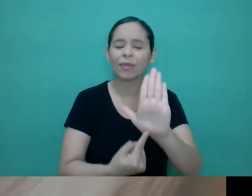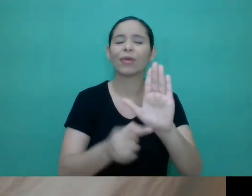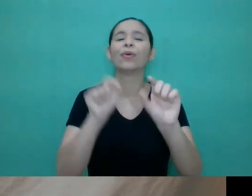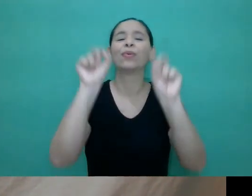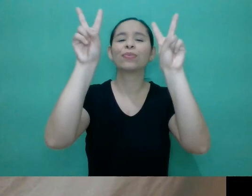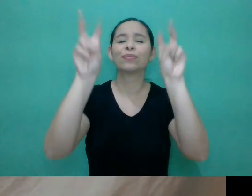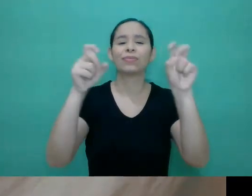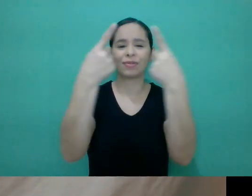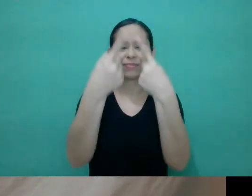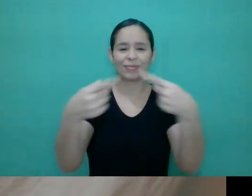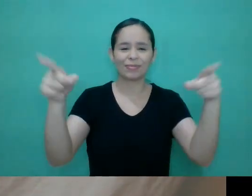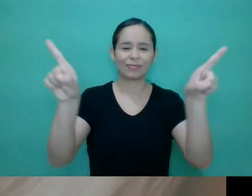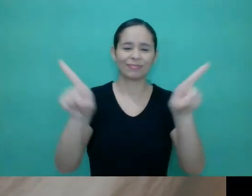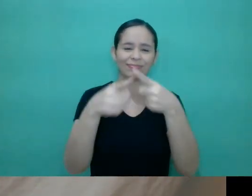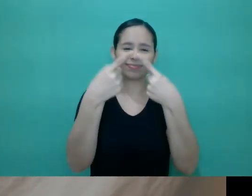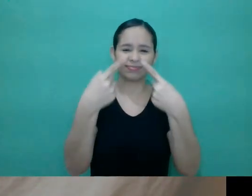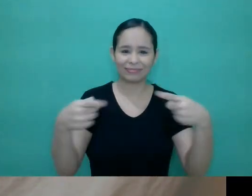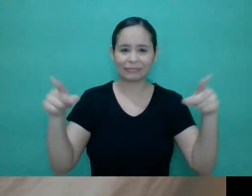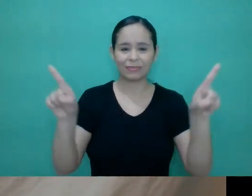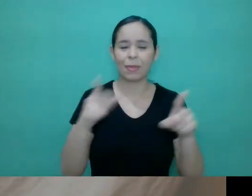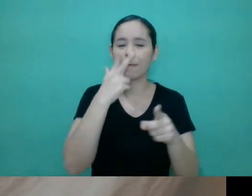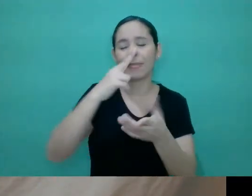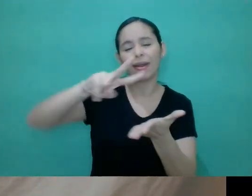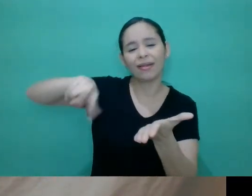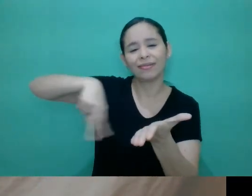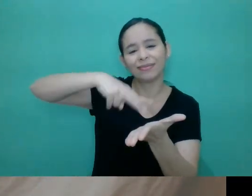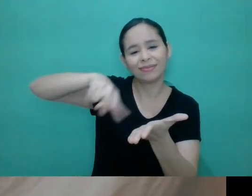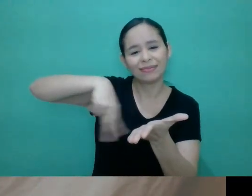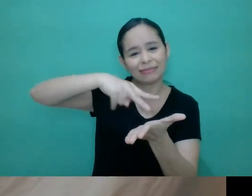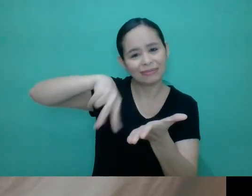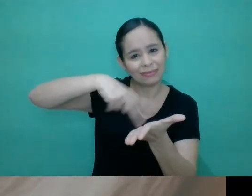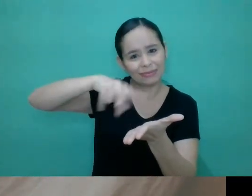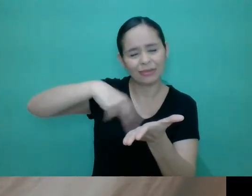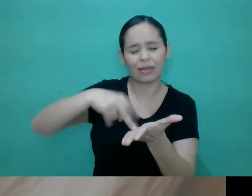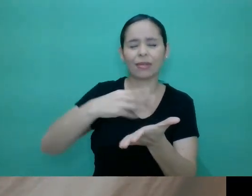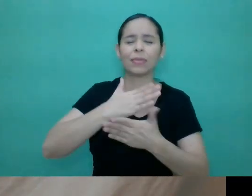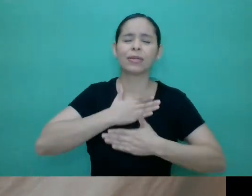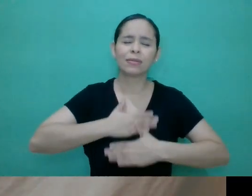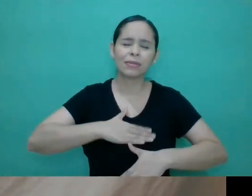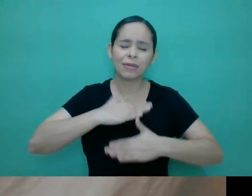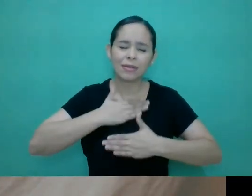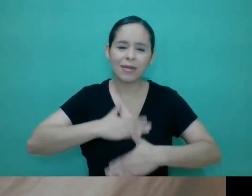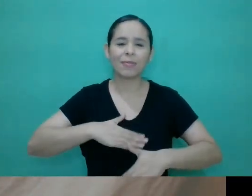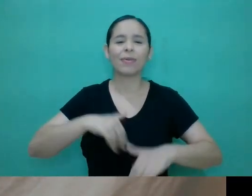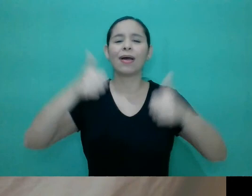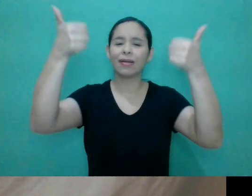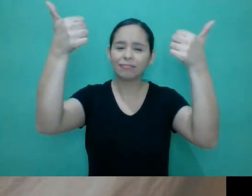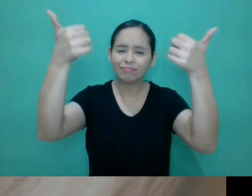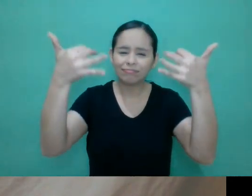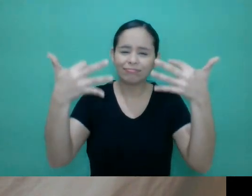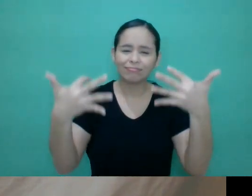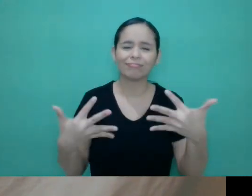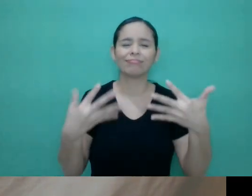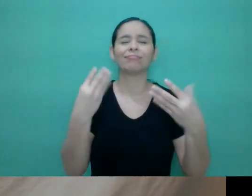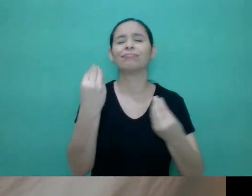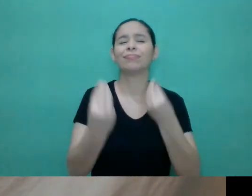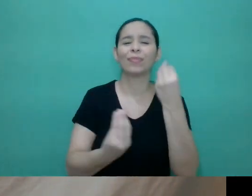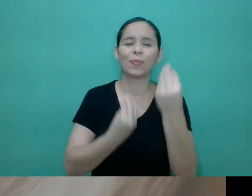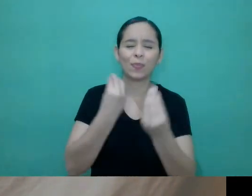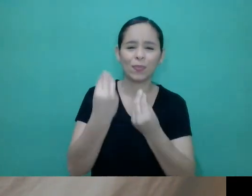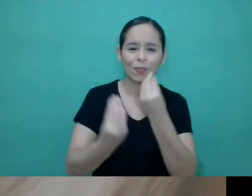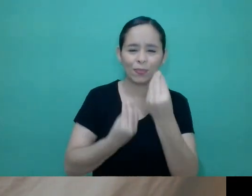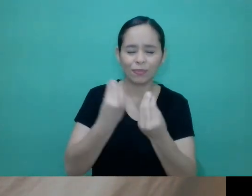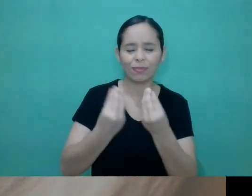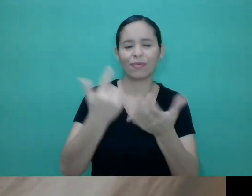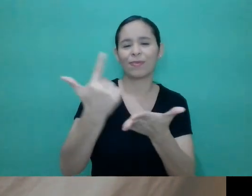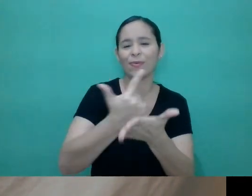música, né, renascentista, e é um tipo de dança renascentista que é bem lento, em que ela vai contar um pouquinho sobre